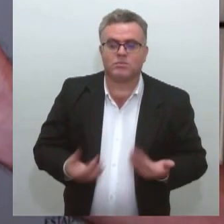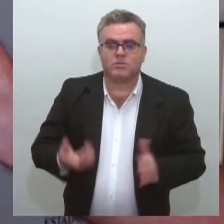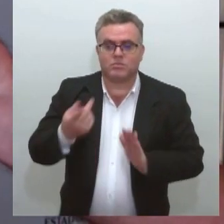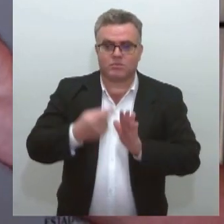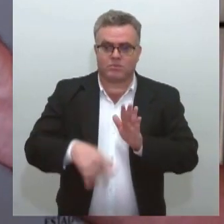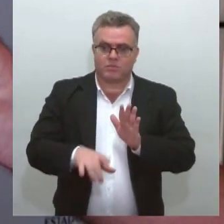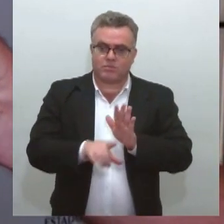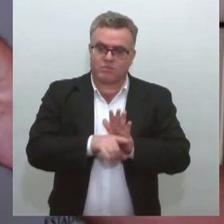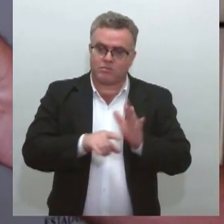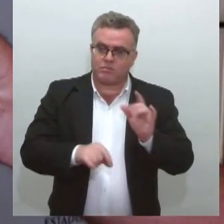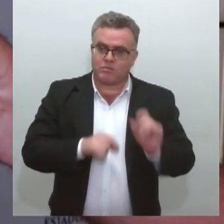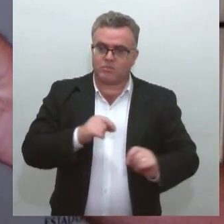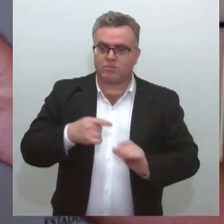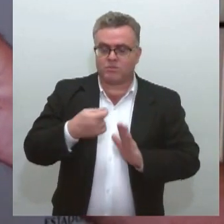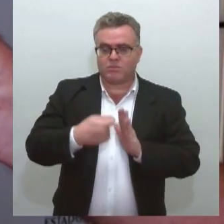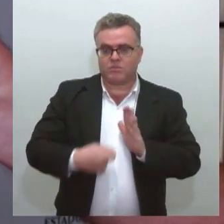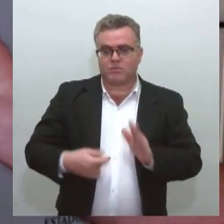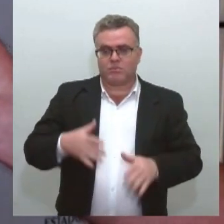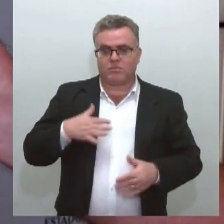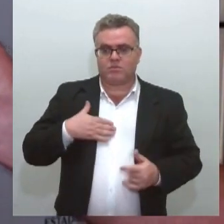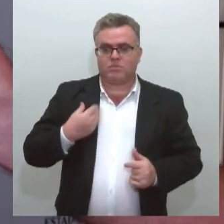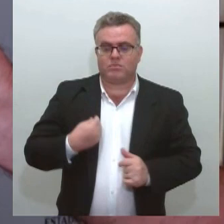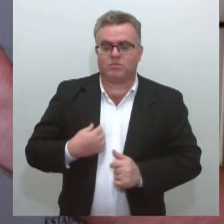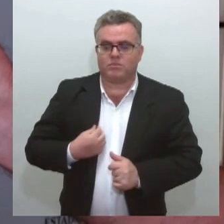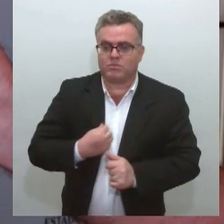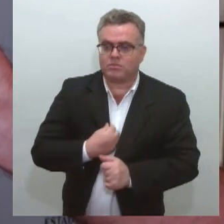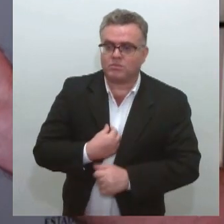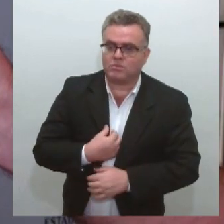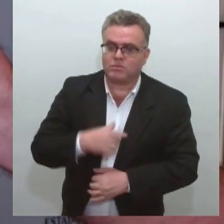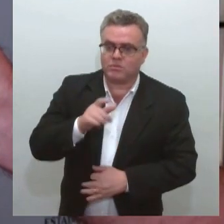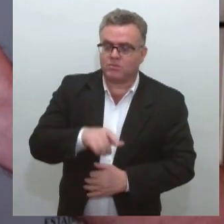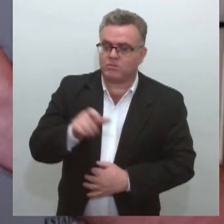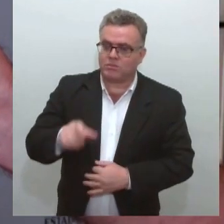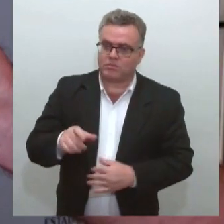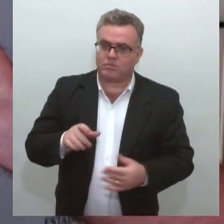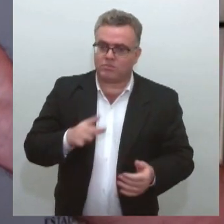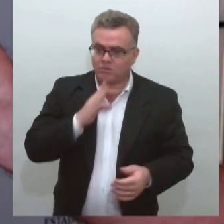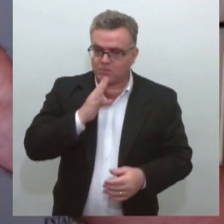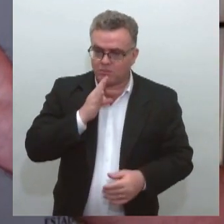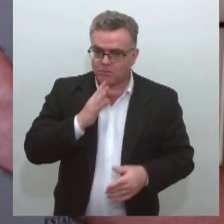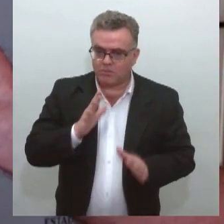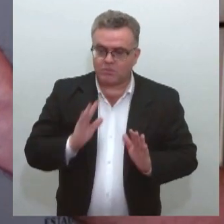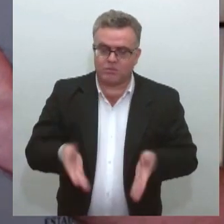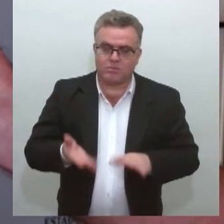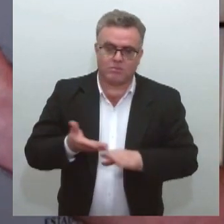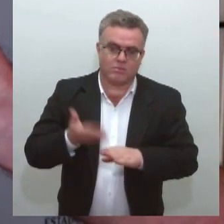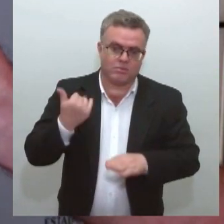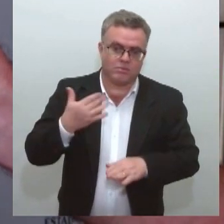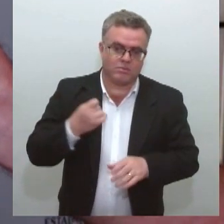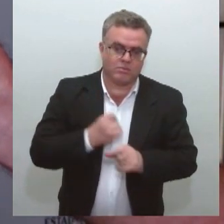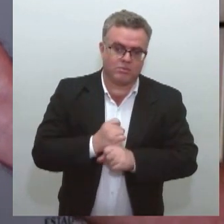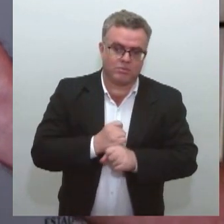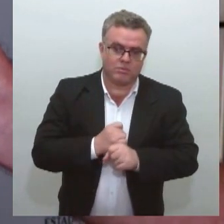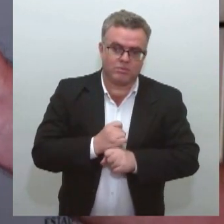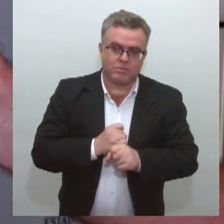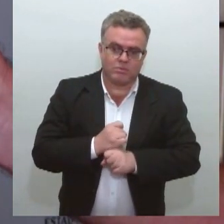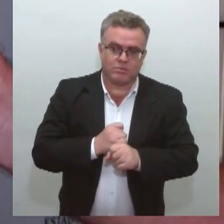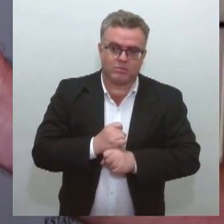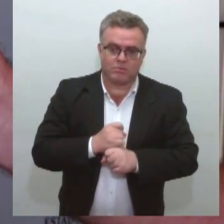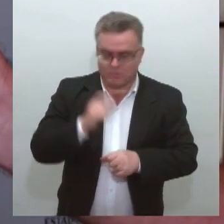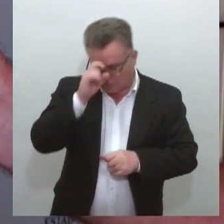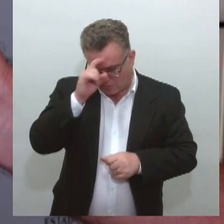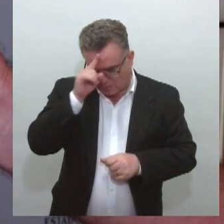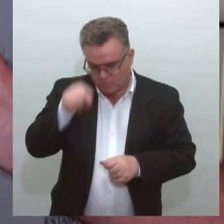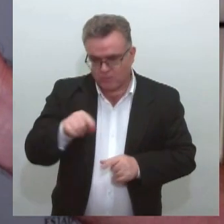de uma história que eu tenho com renais crônicos, né? Eu trabalhei por mais de 10 anos numa clínica de hemodiálise e eu sei o